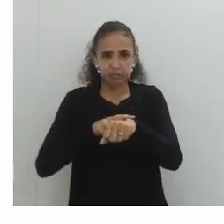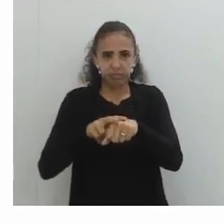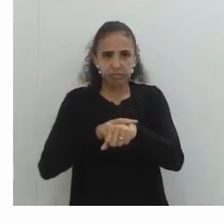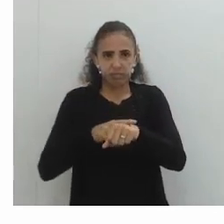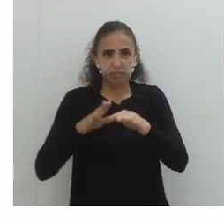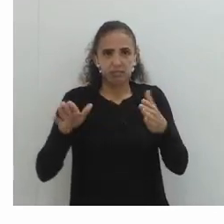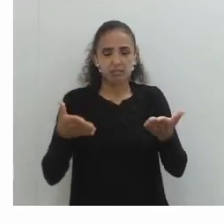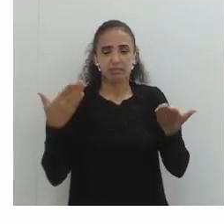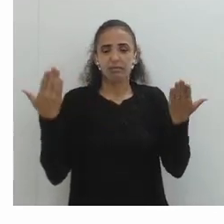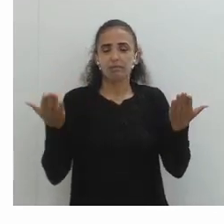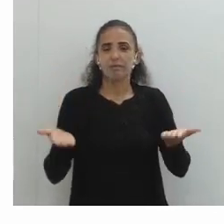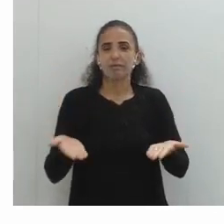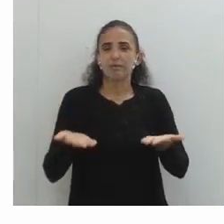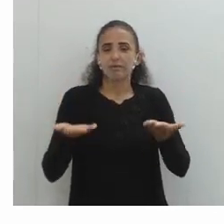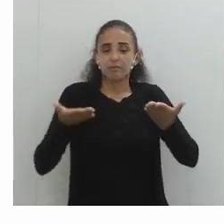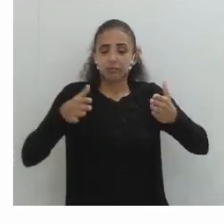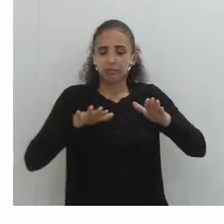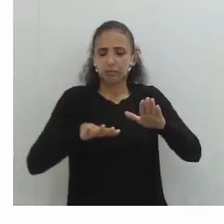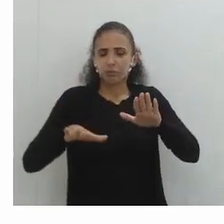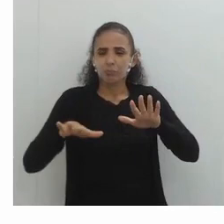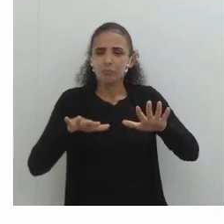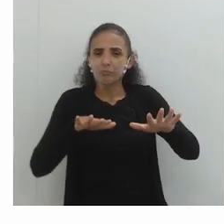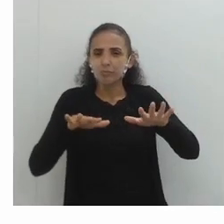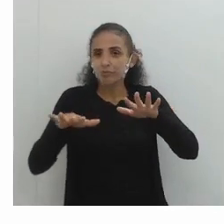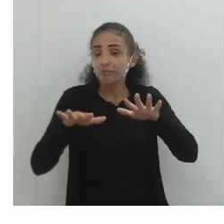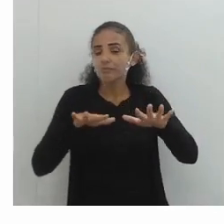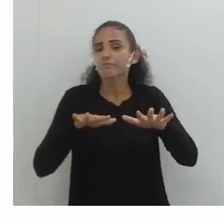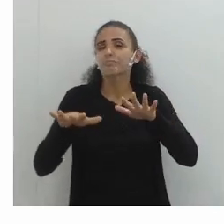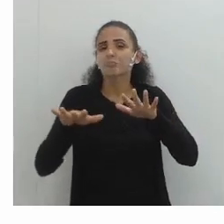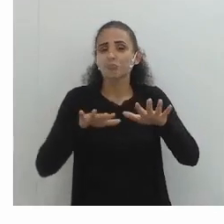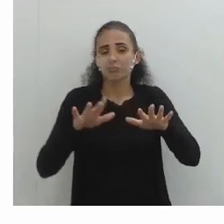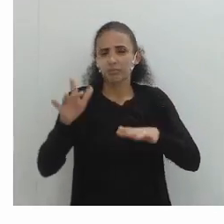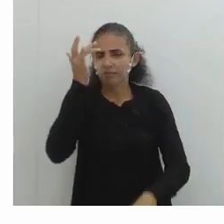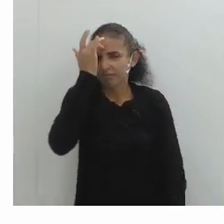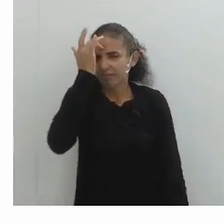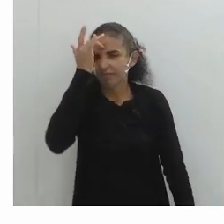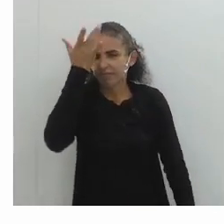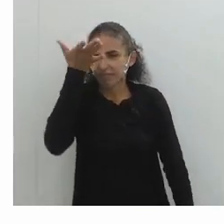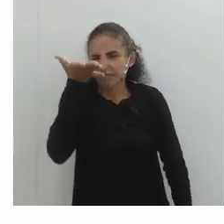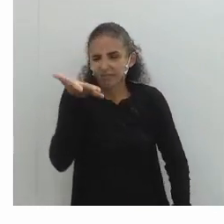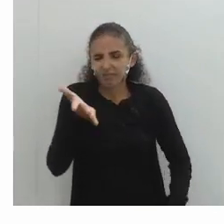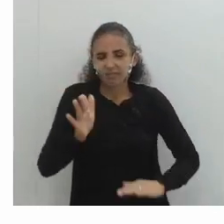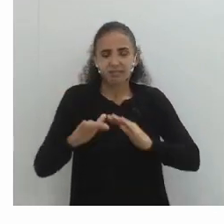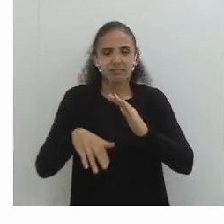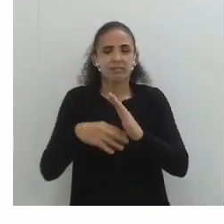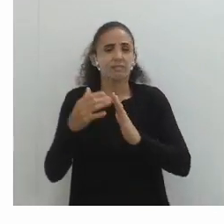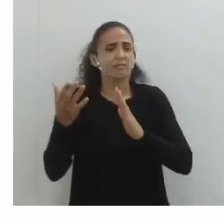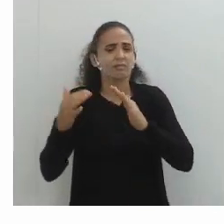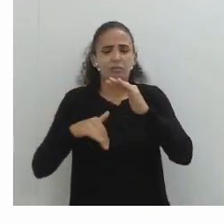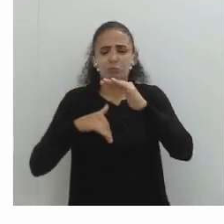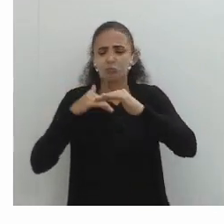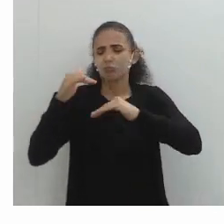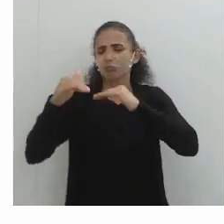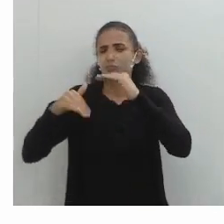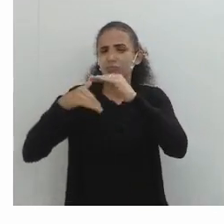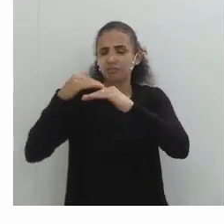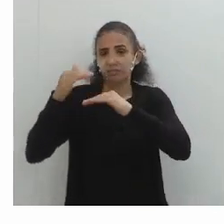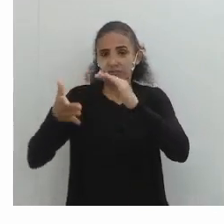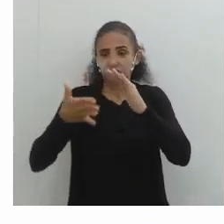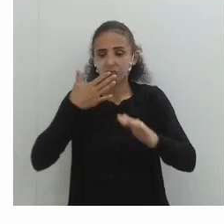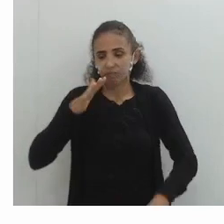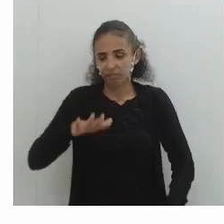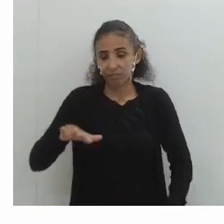a leveza nos movimentos e facilitam a desinibição, permitindo a criança